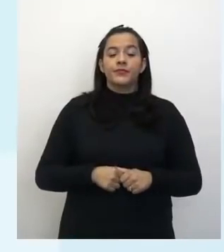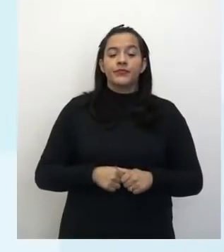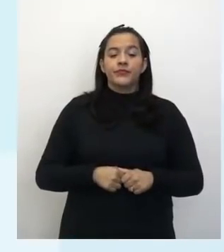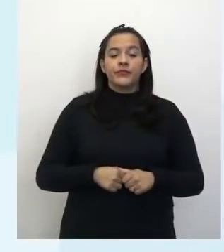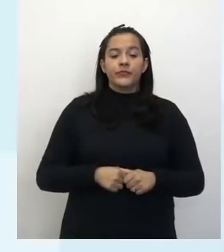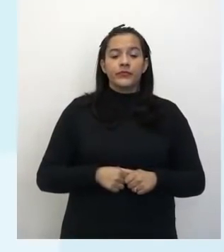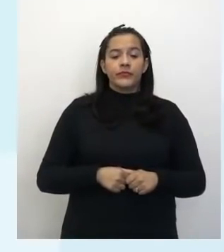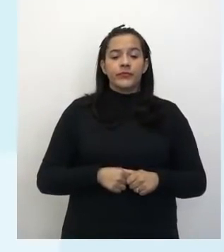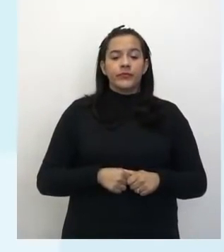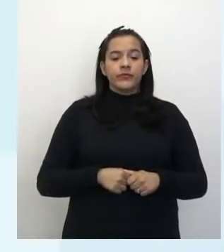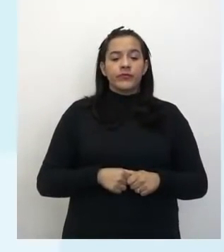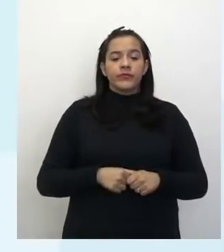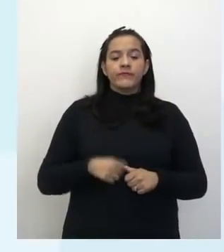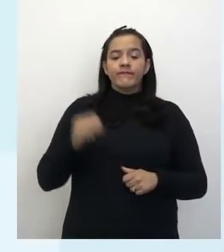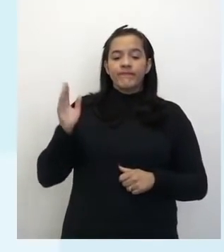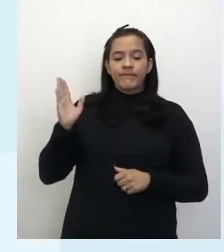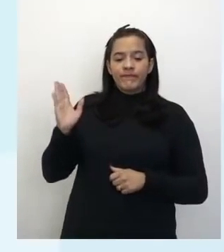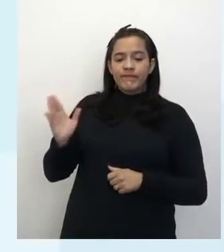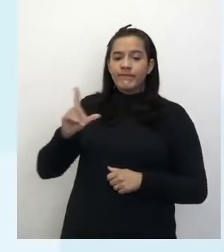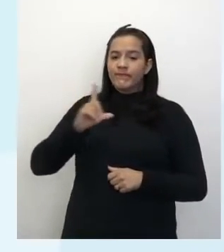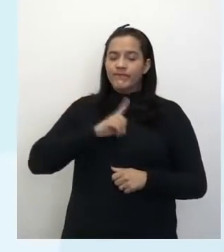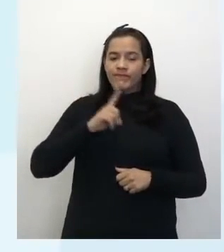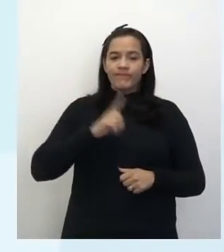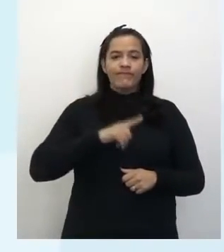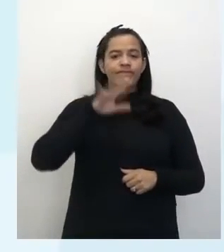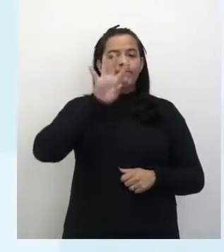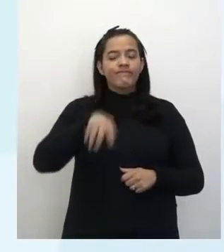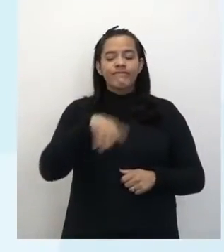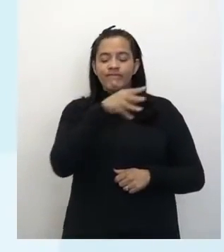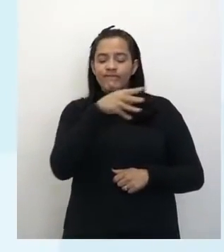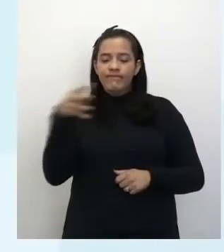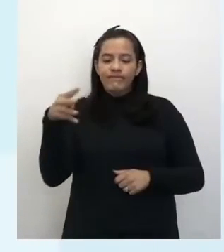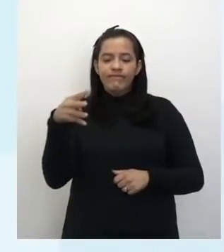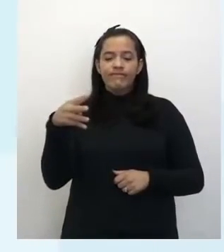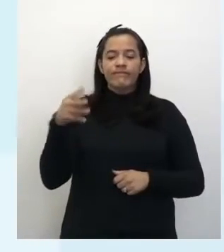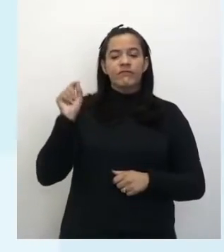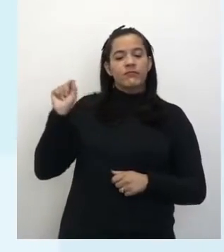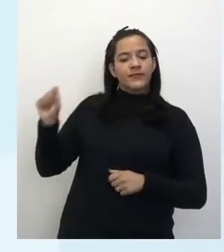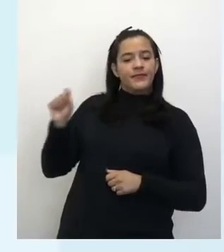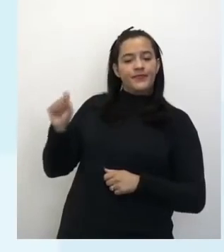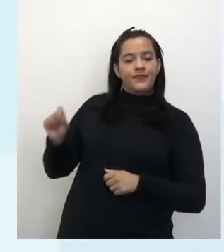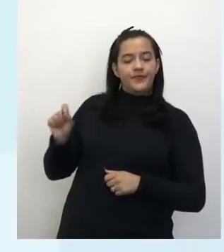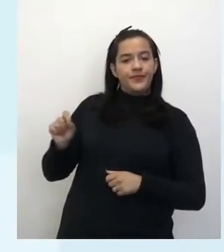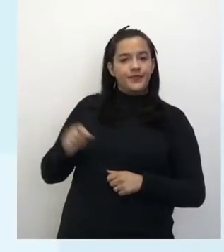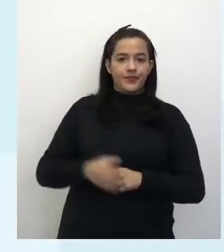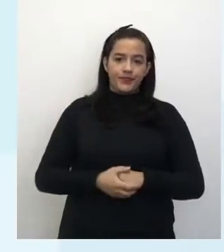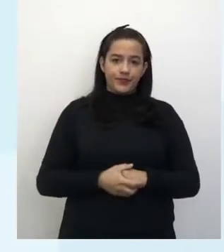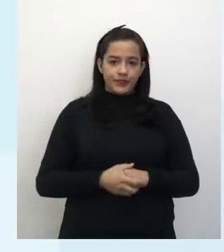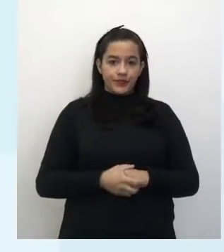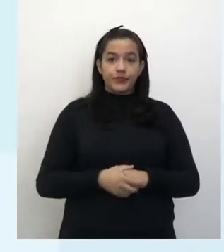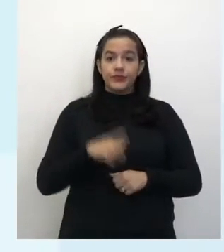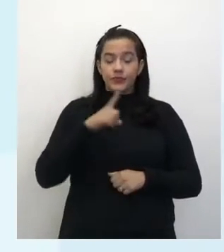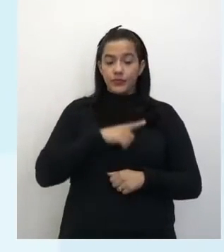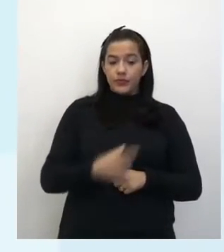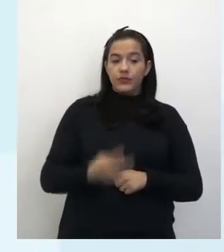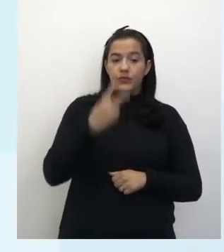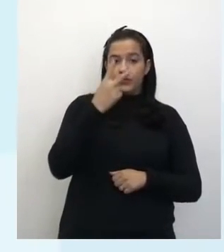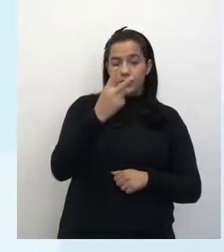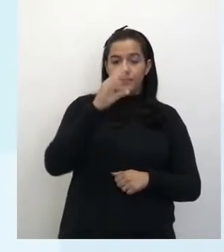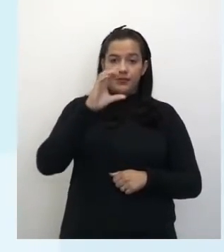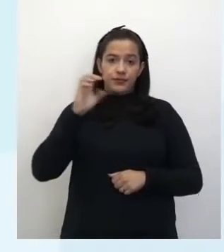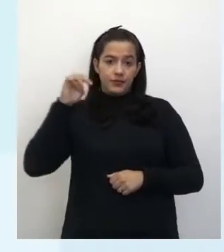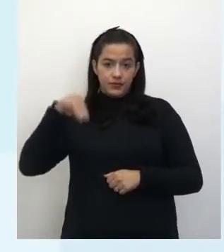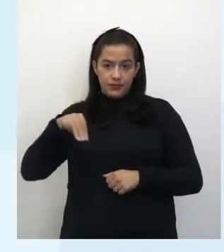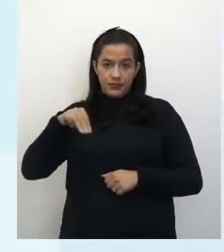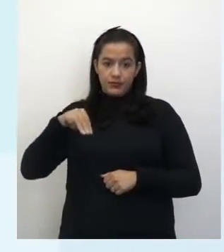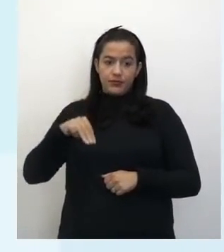só. Considere a malha quadriculada a seguir. E aí tá indicando aqui pra gente, ó, 2 centímetros aqui no canto, tá